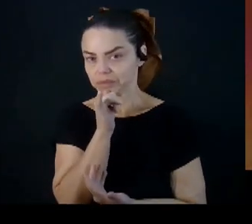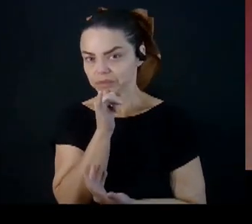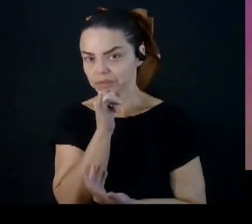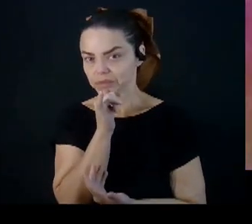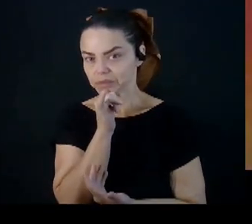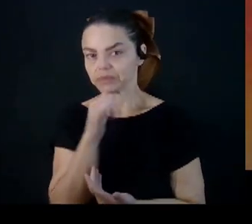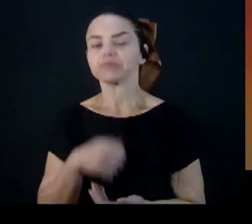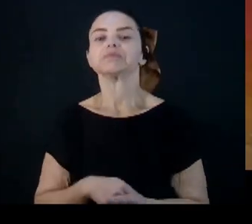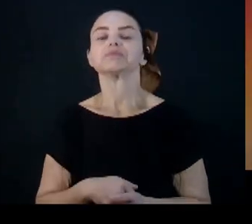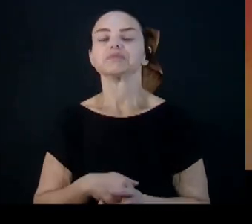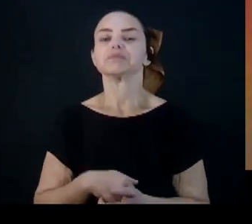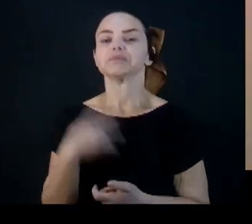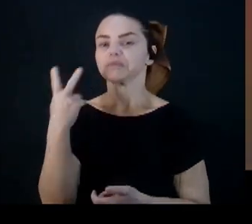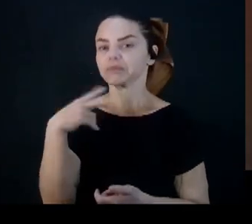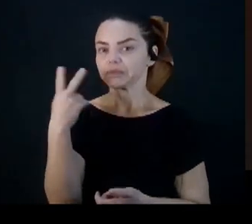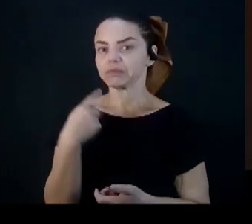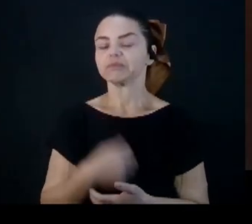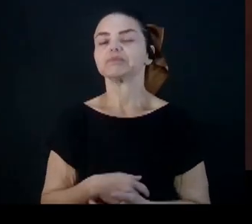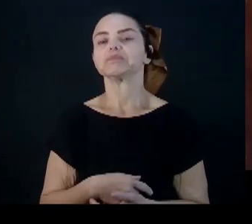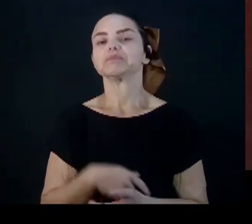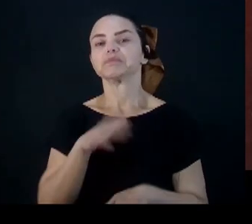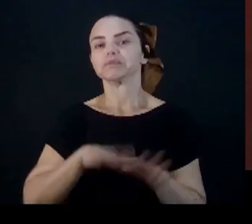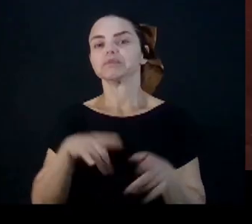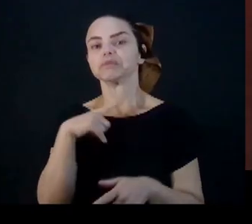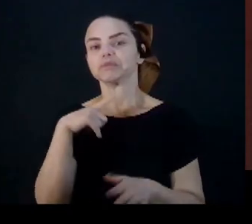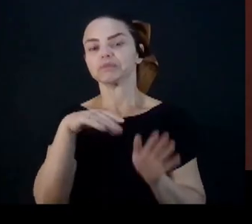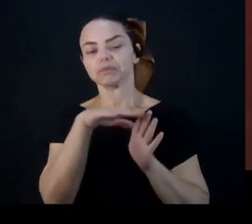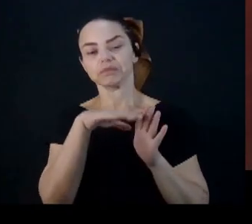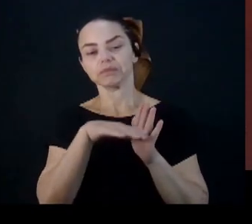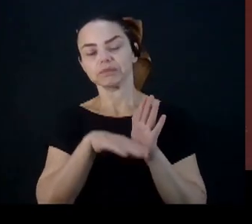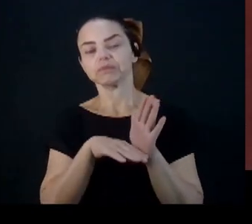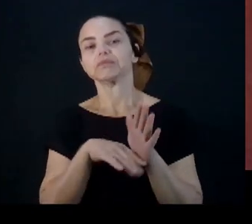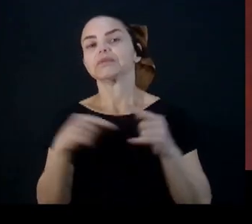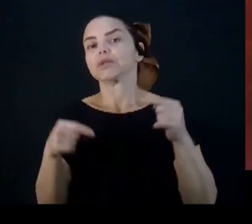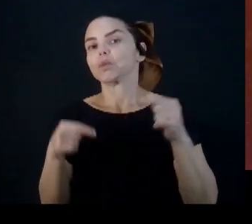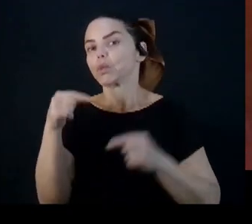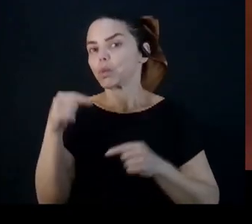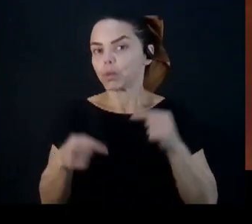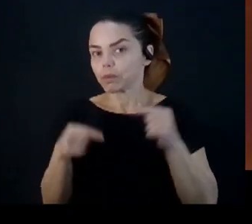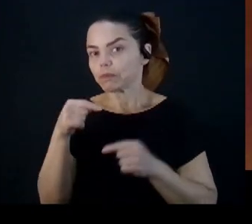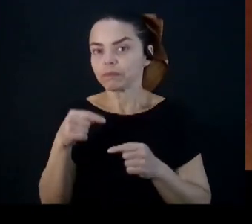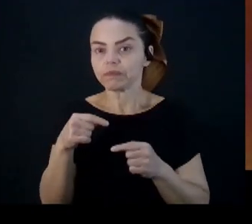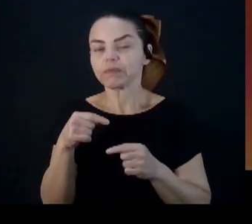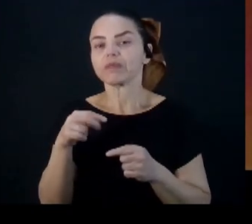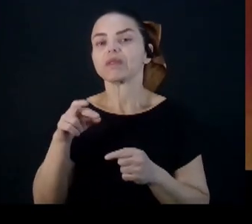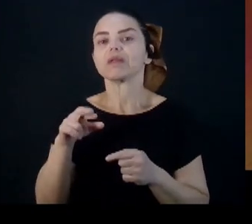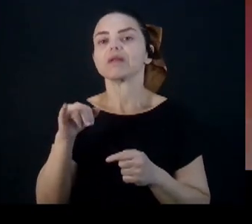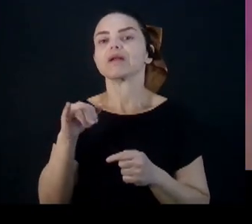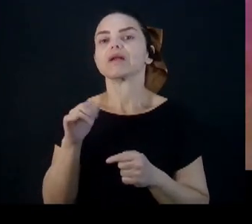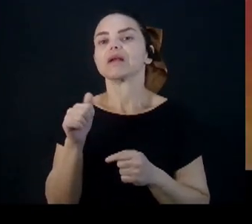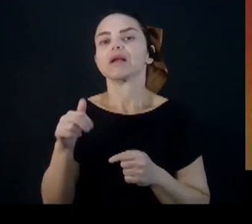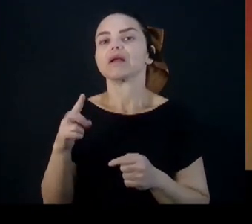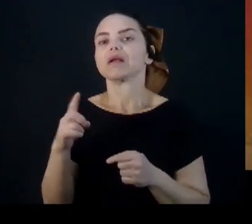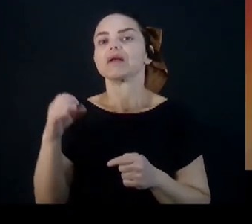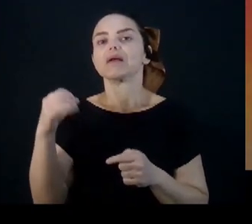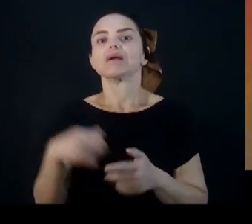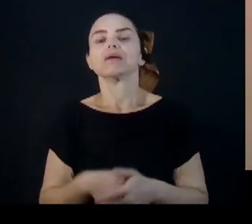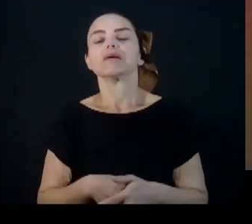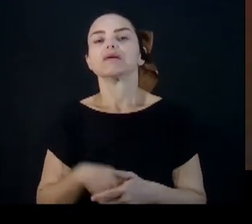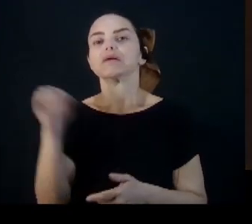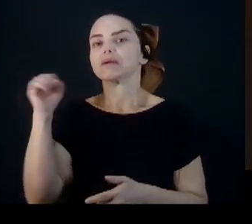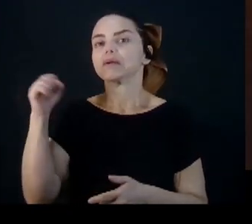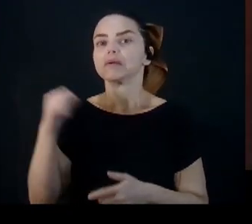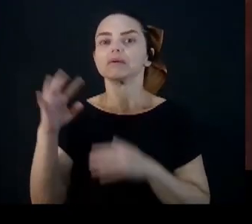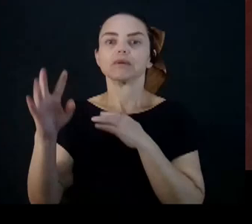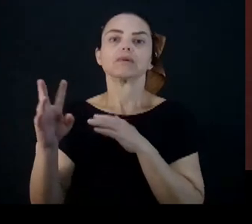um vereador que às vezes tinha algumas pautas polêmicas, o Dr. Ricardo Gambton Daunt, né? Sim, é um imigrante que foi